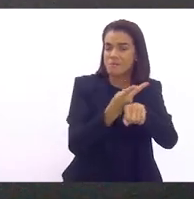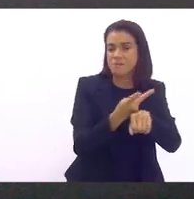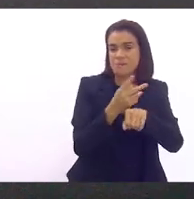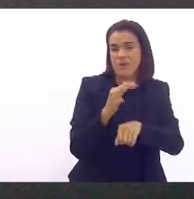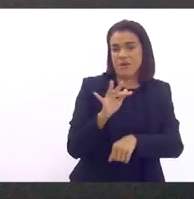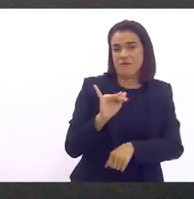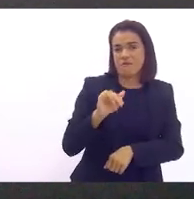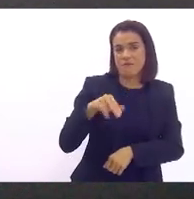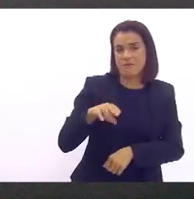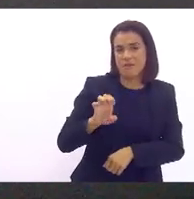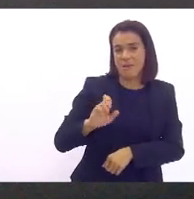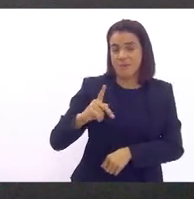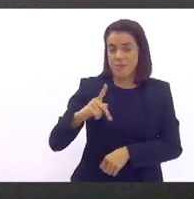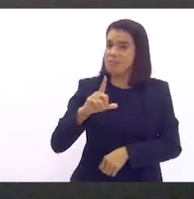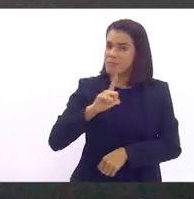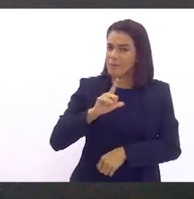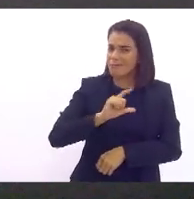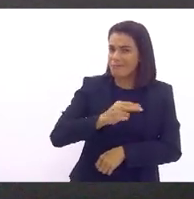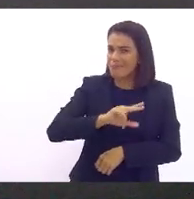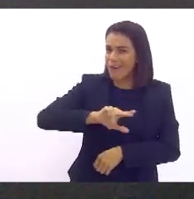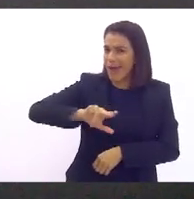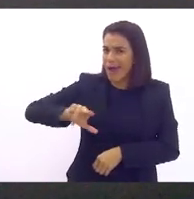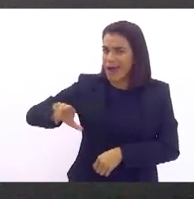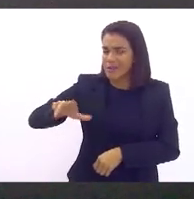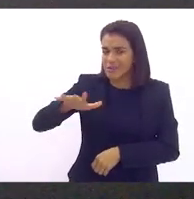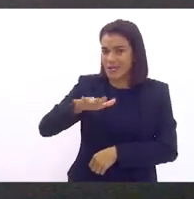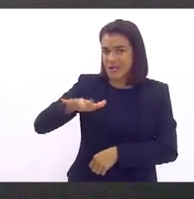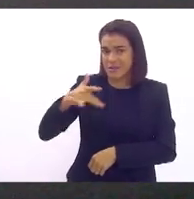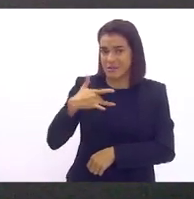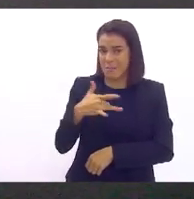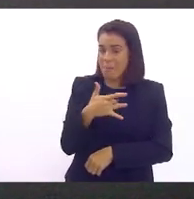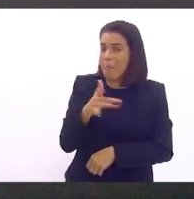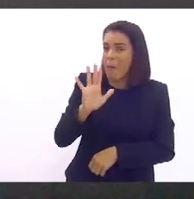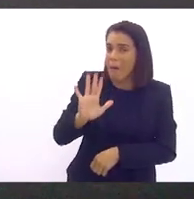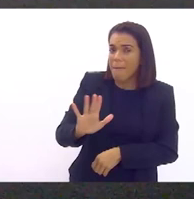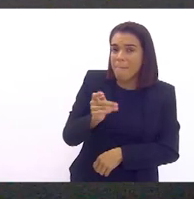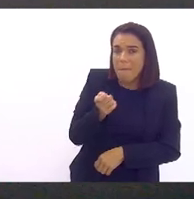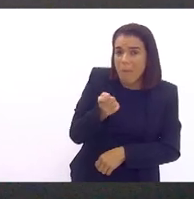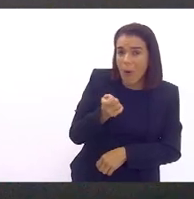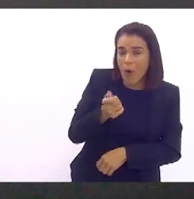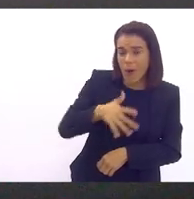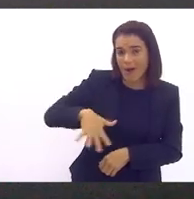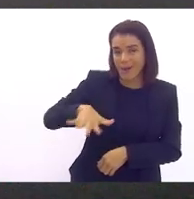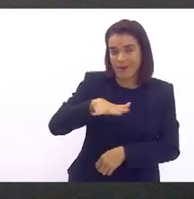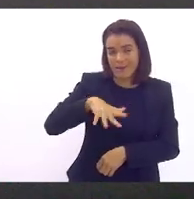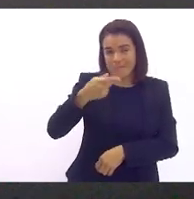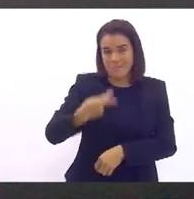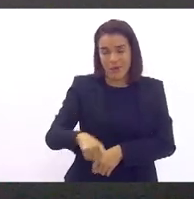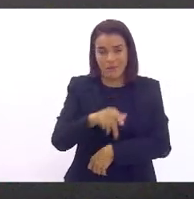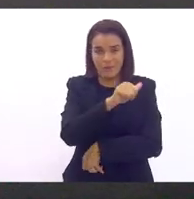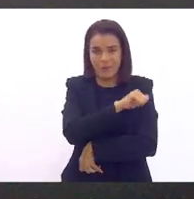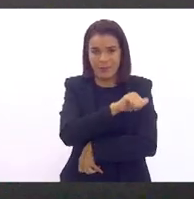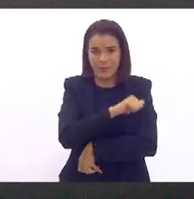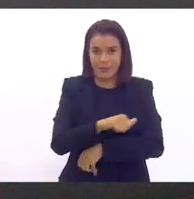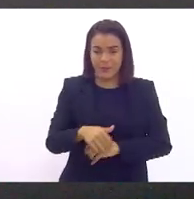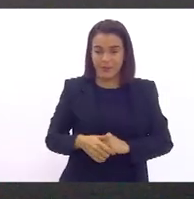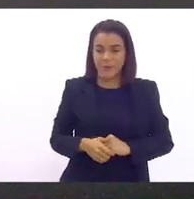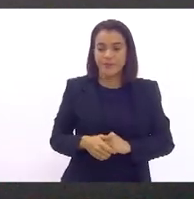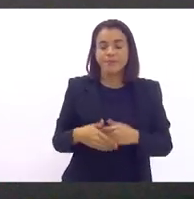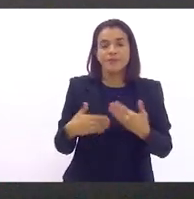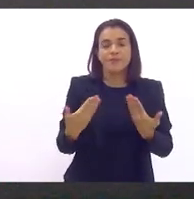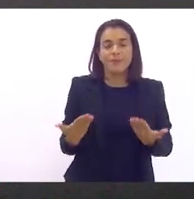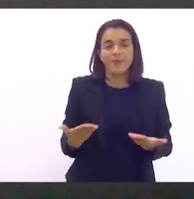muito na área de saúde pouquíssimas aqui do Rio de Janeiro pouquíssimos aqui do Rio de Janeiro né então é